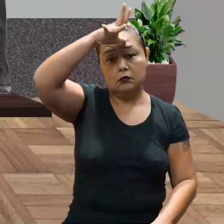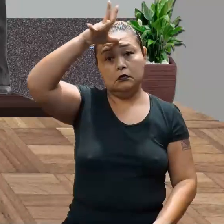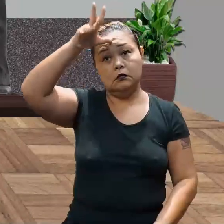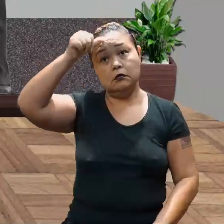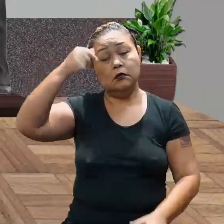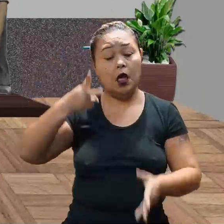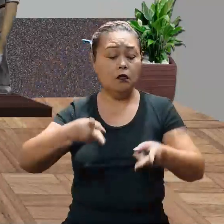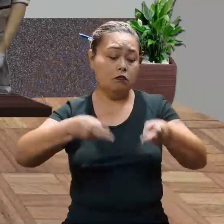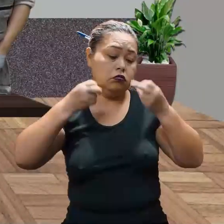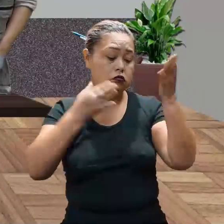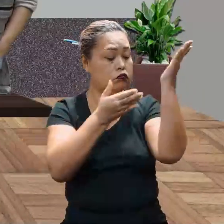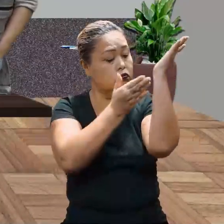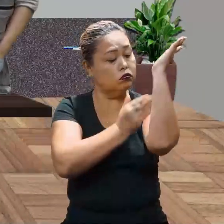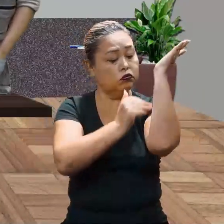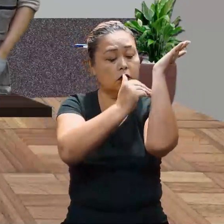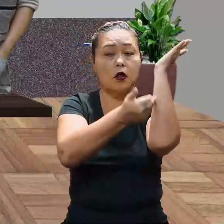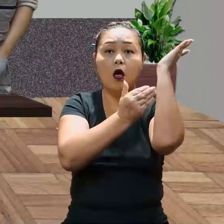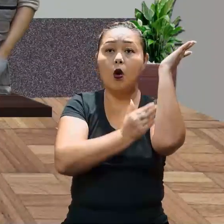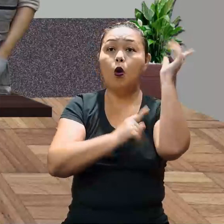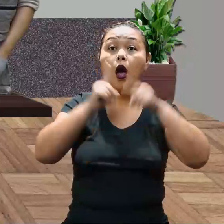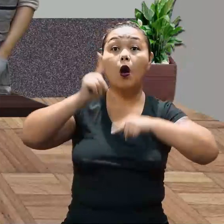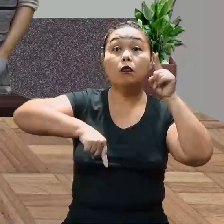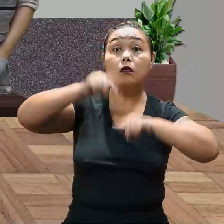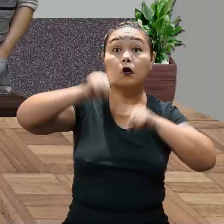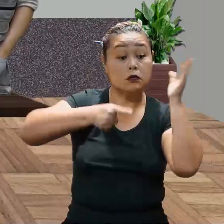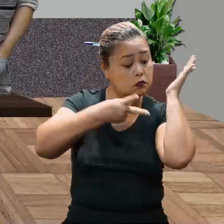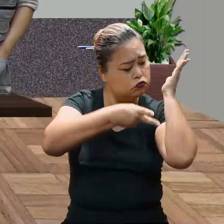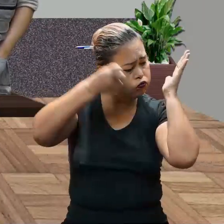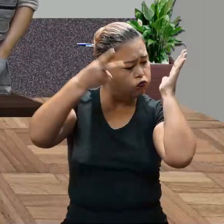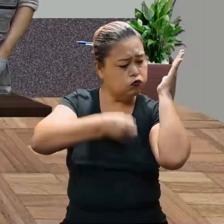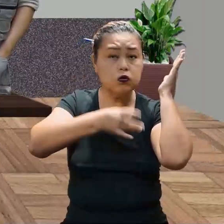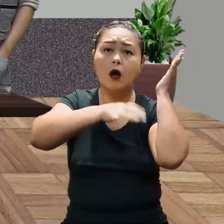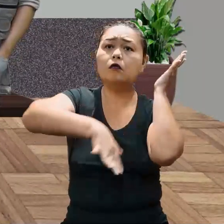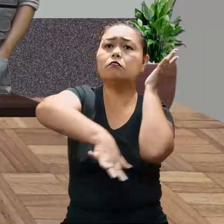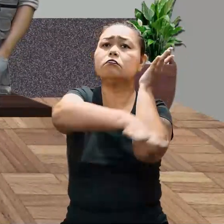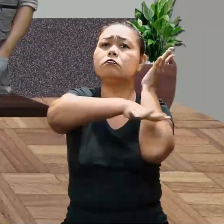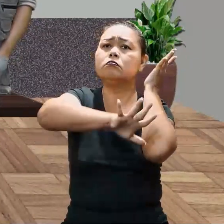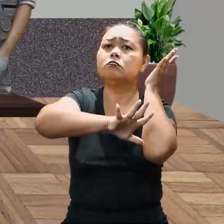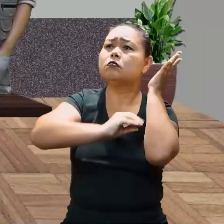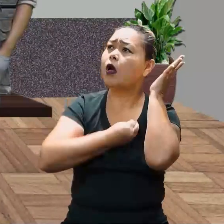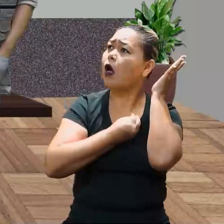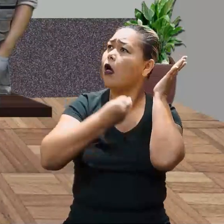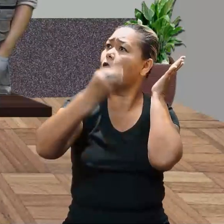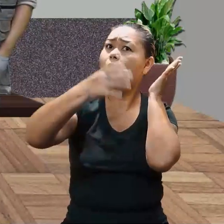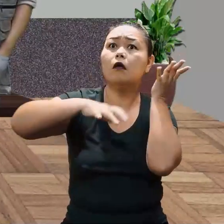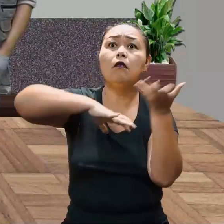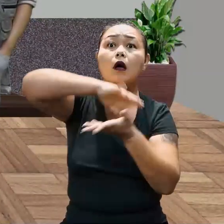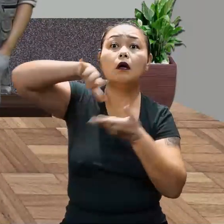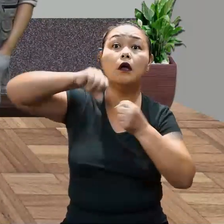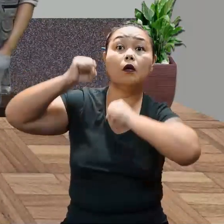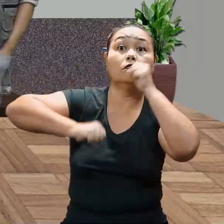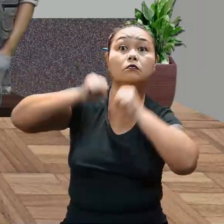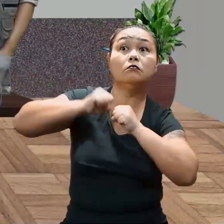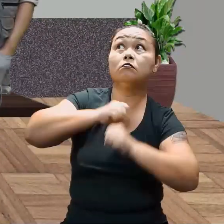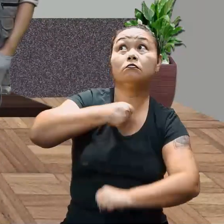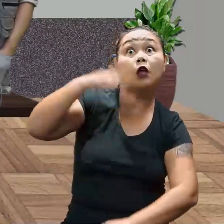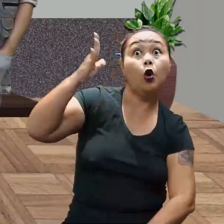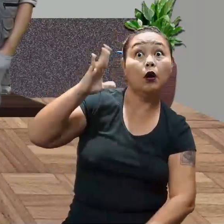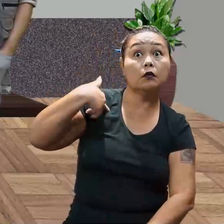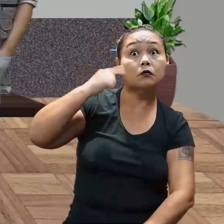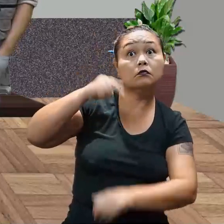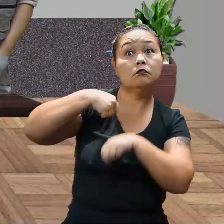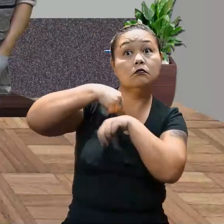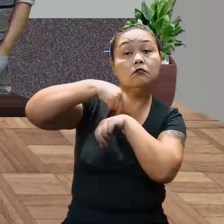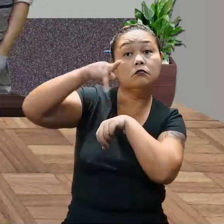a exploração da borracha, que era produto retirado aqui da região para essa Revolução Industrial.